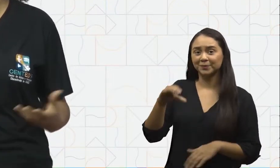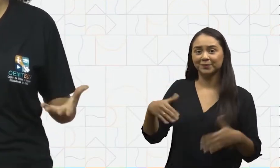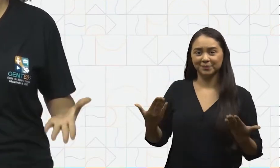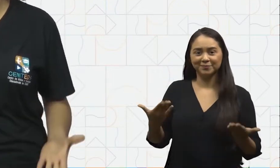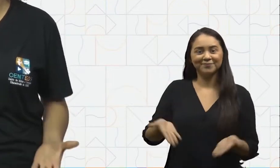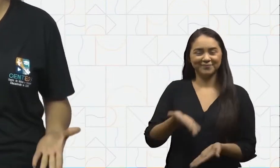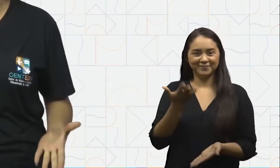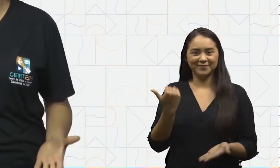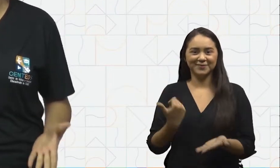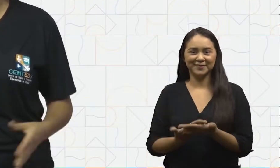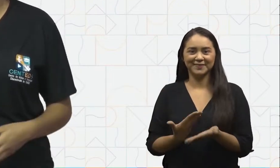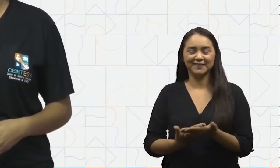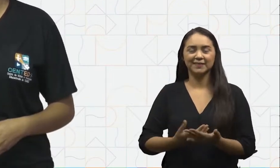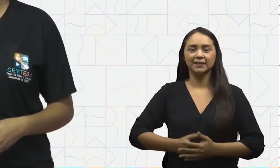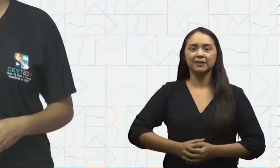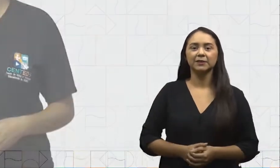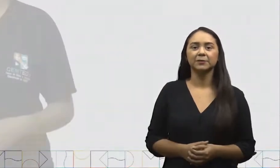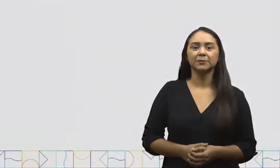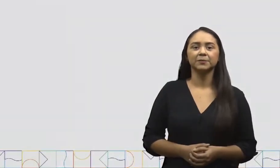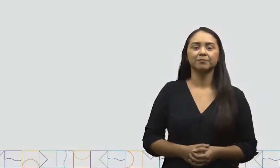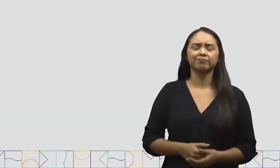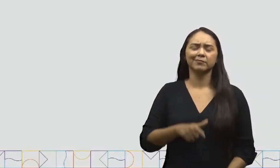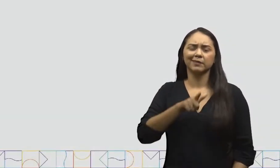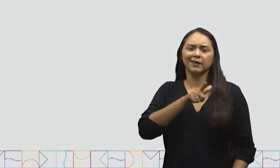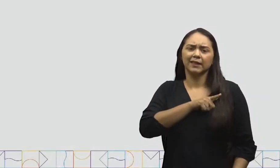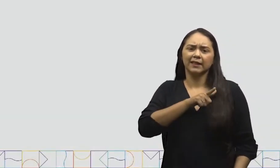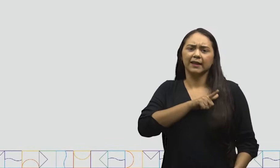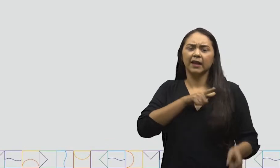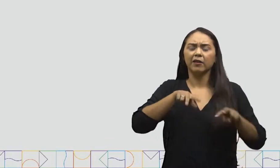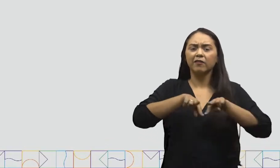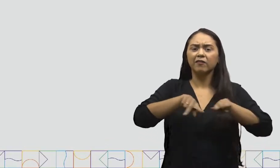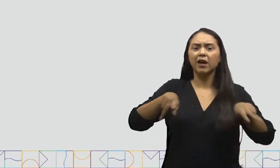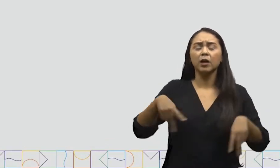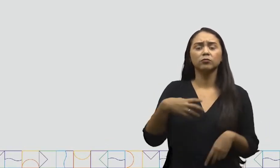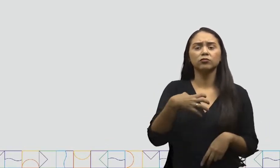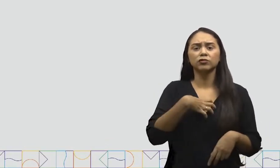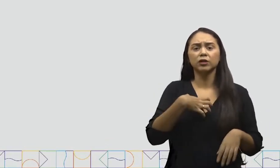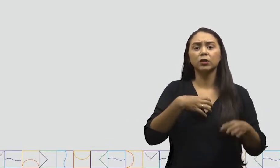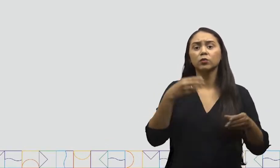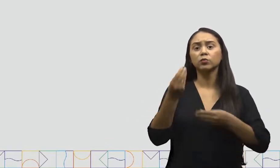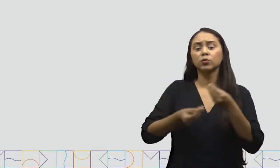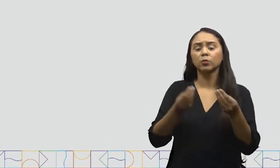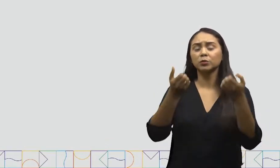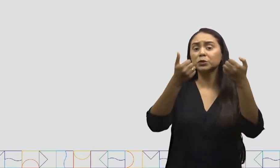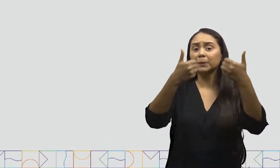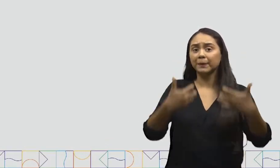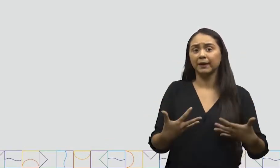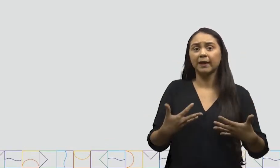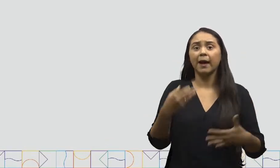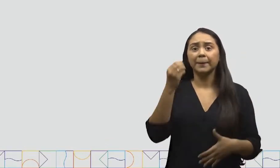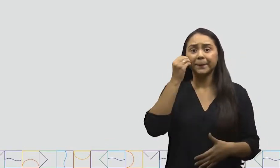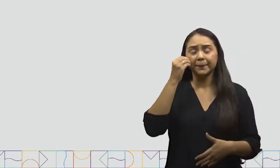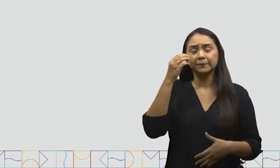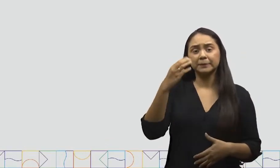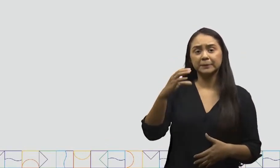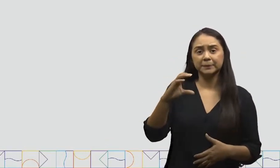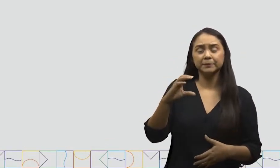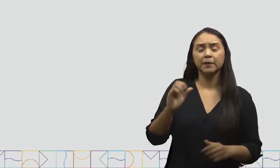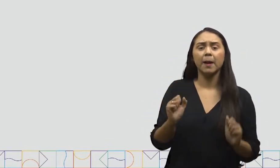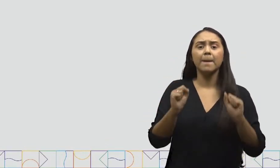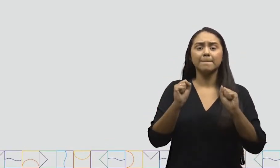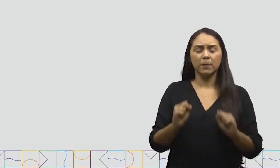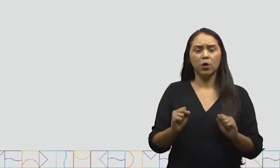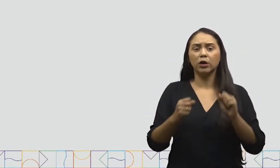científico. Partiu para mais uma aula? Existem várias formas de relatar um experimento científico. Pode ser